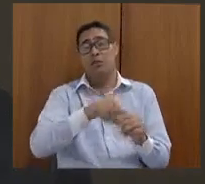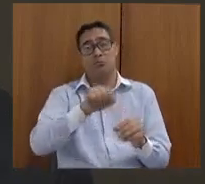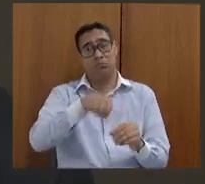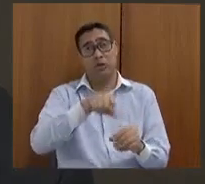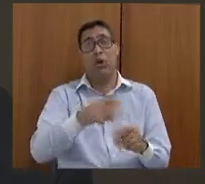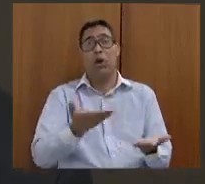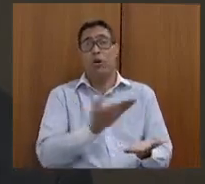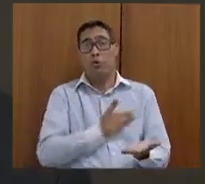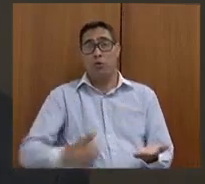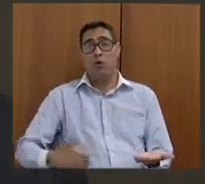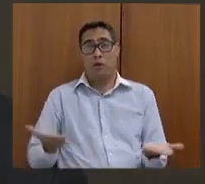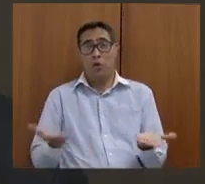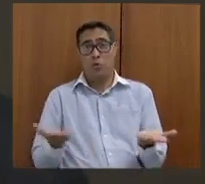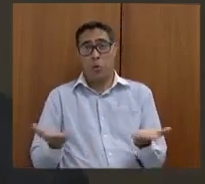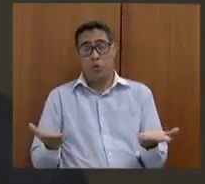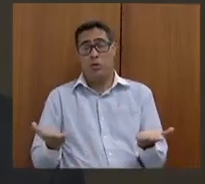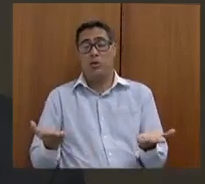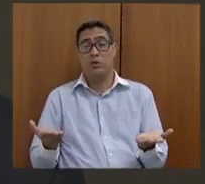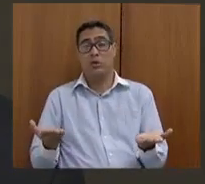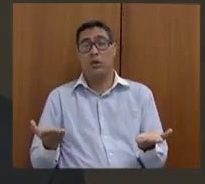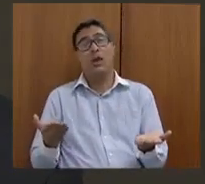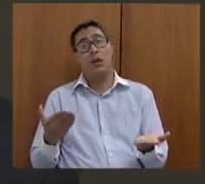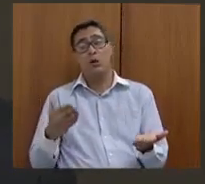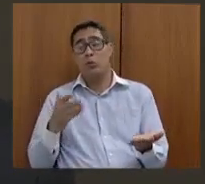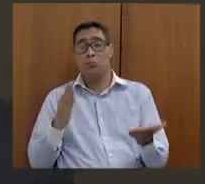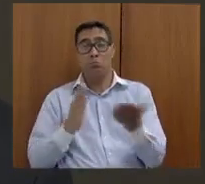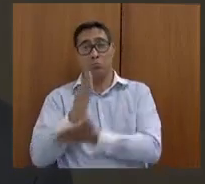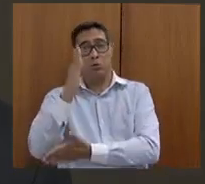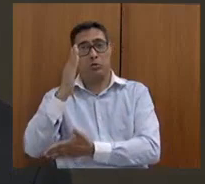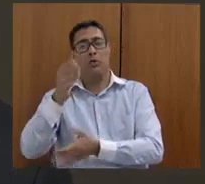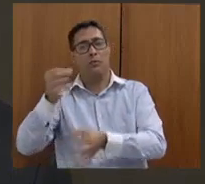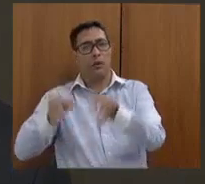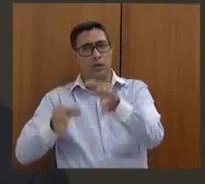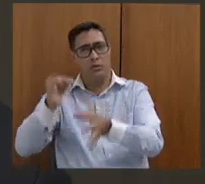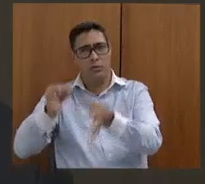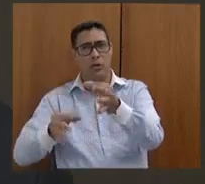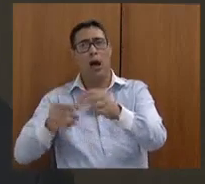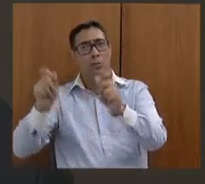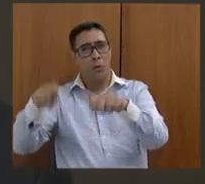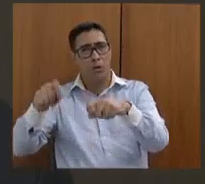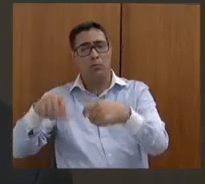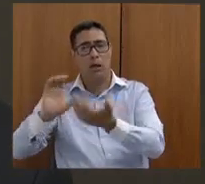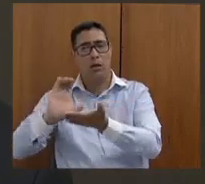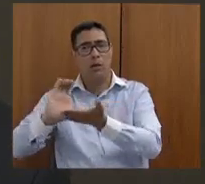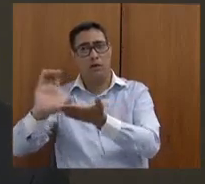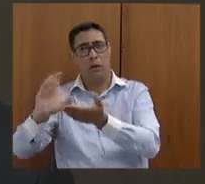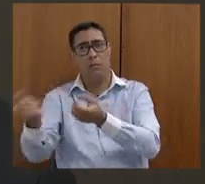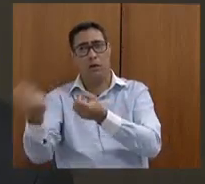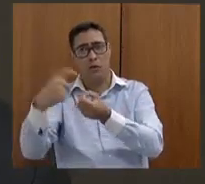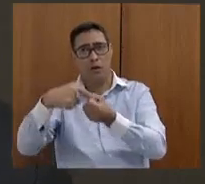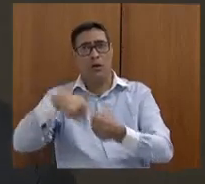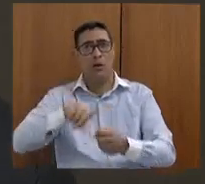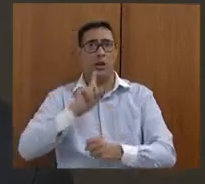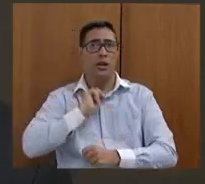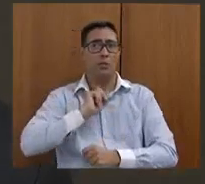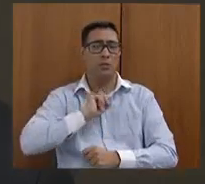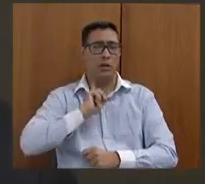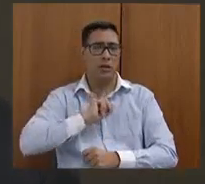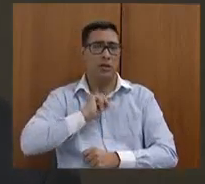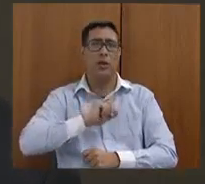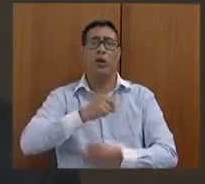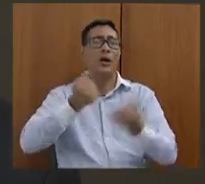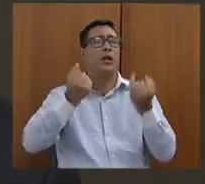e ganha na justiça a possibilidade da verba deve voltar aqui para Minas Gerais até então explicar assim de uma